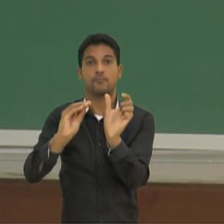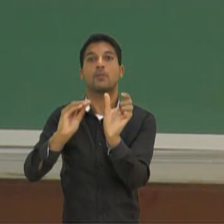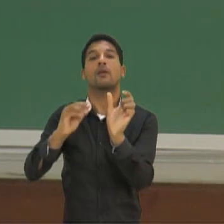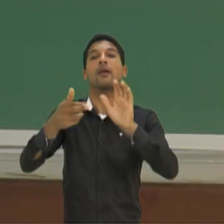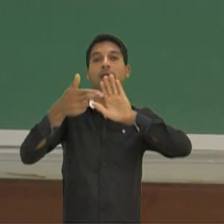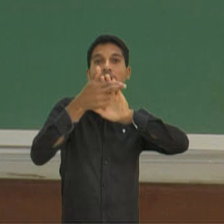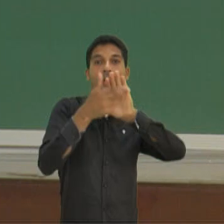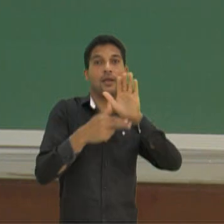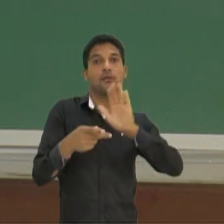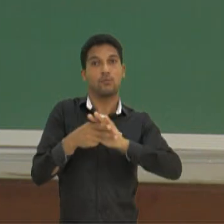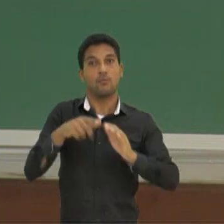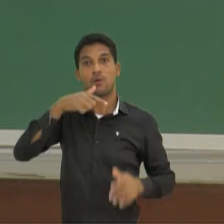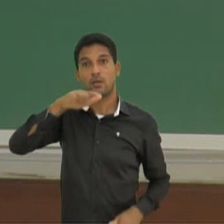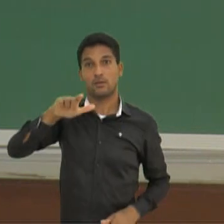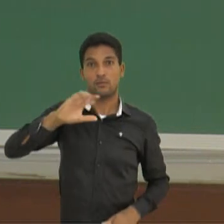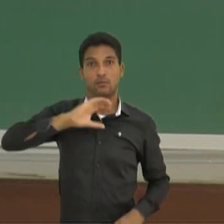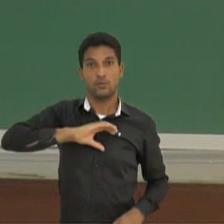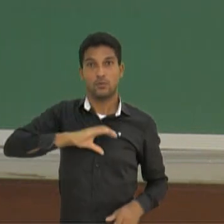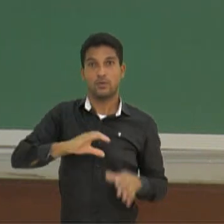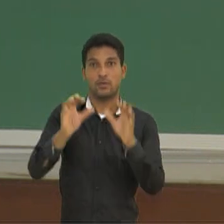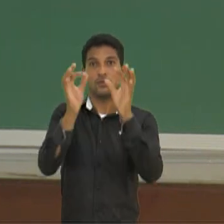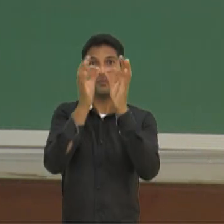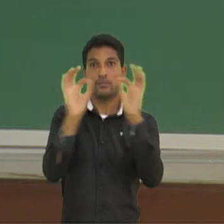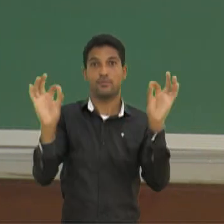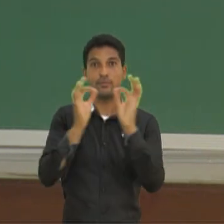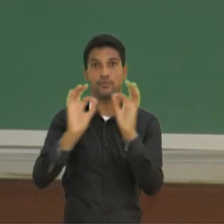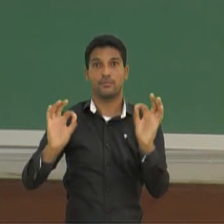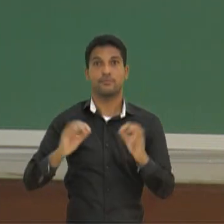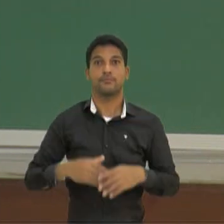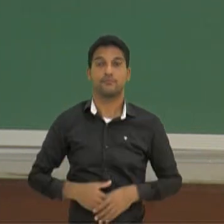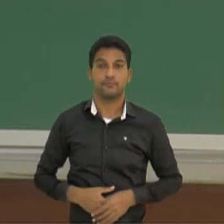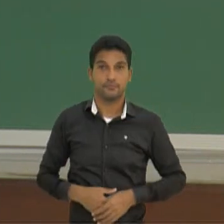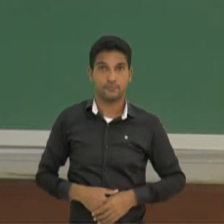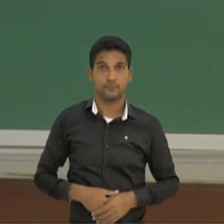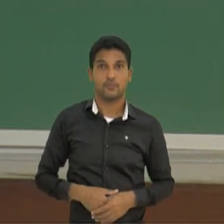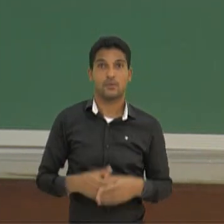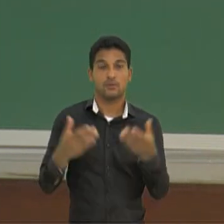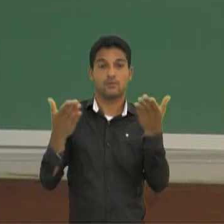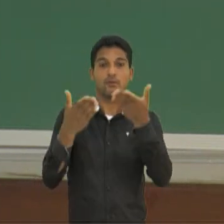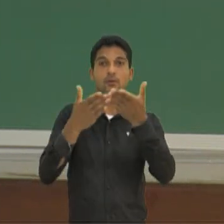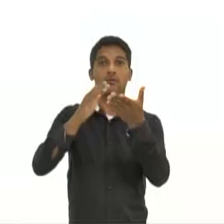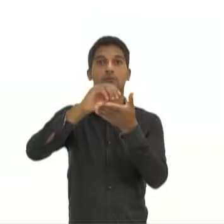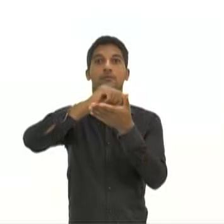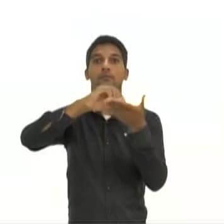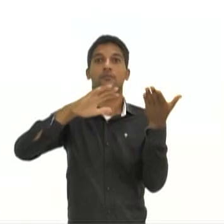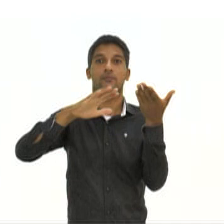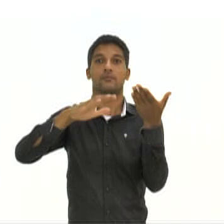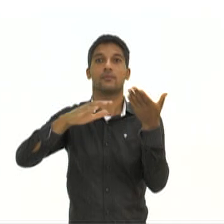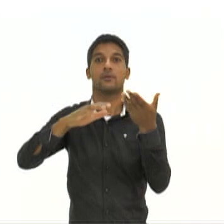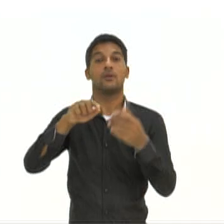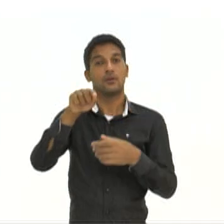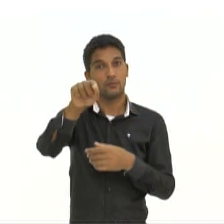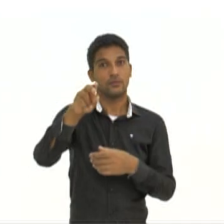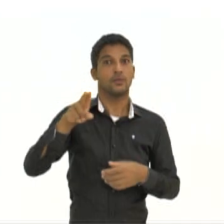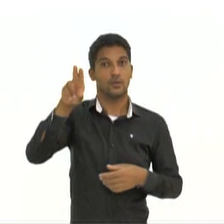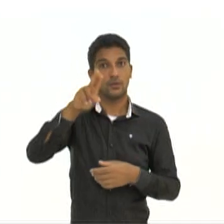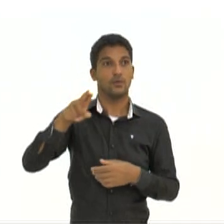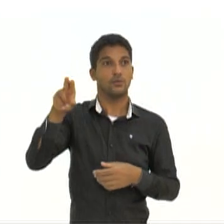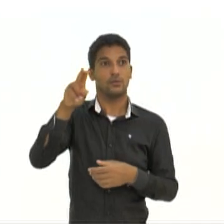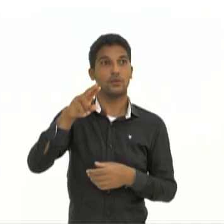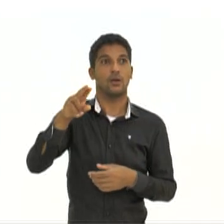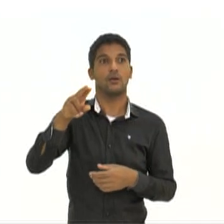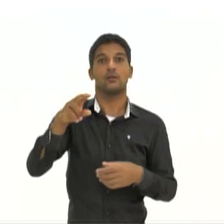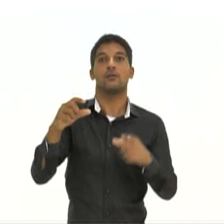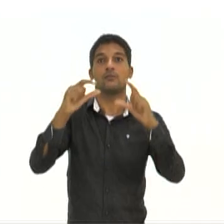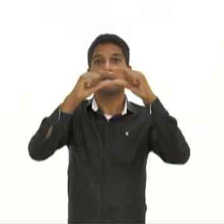gramaticais da nossa língua portuguesa. Vamos para o exercício 2? Observem, agora sim você poderá utilizar a